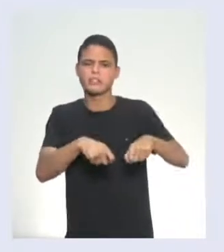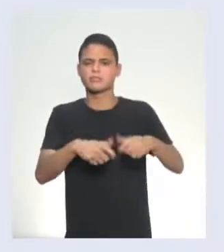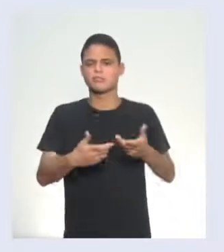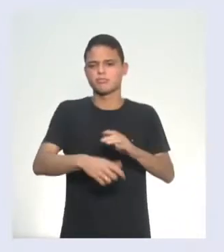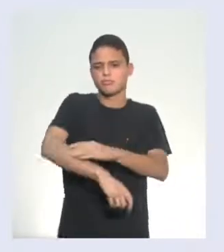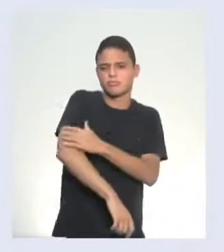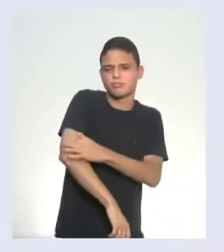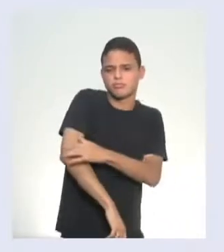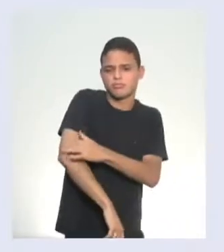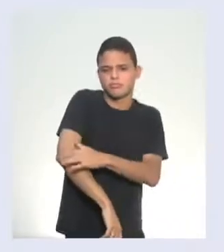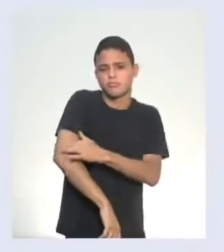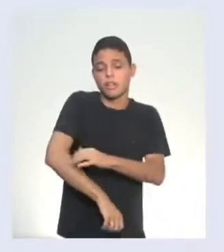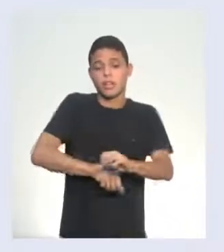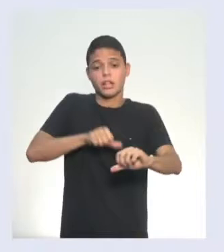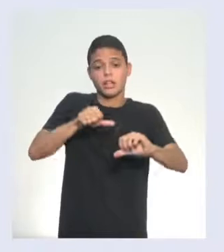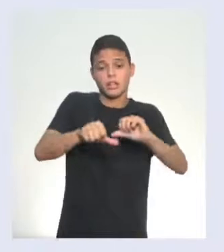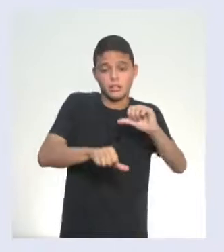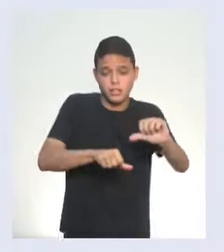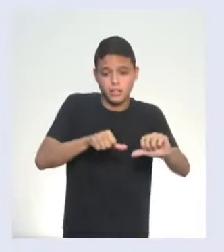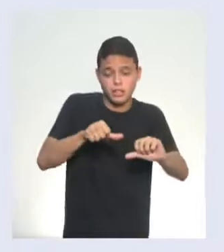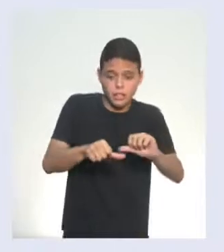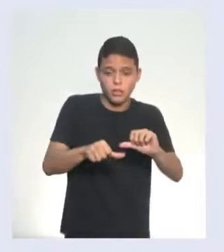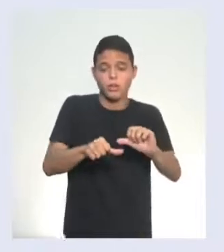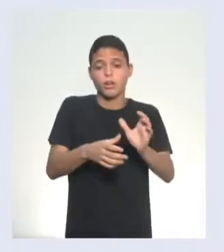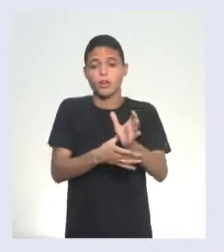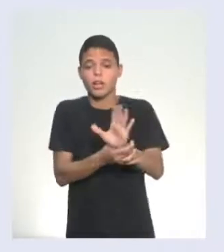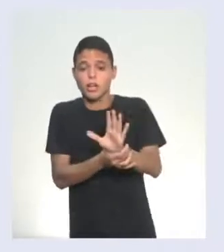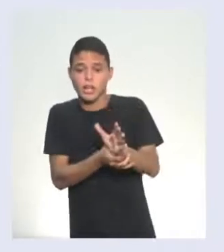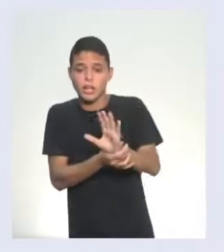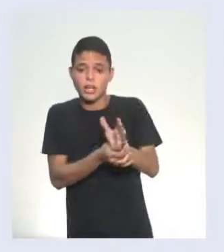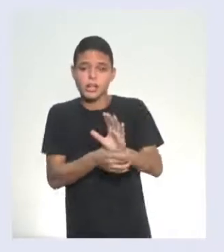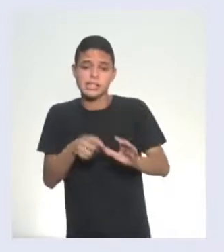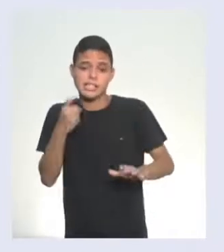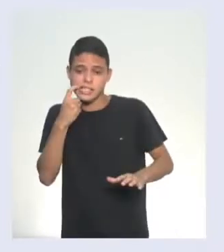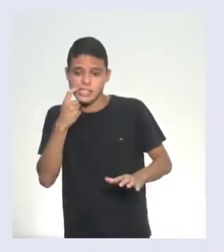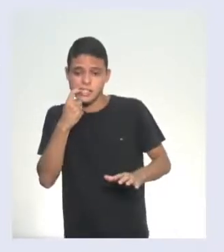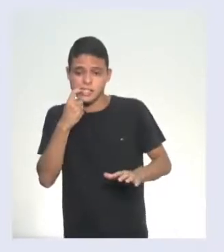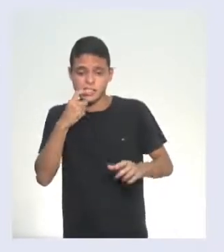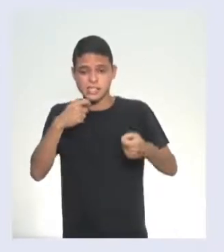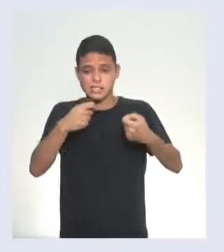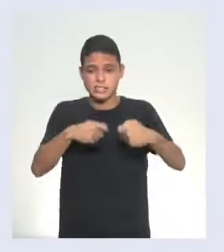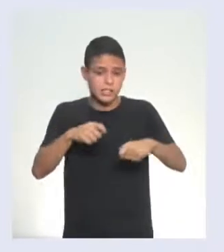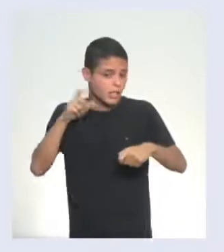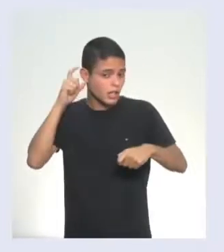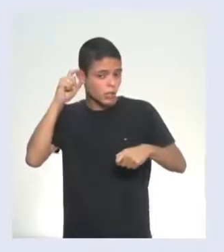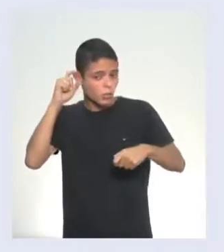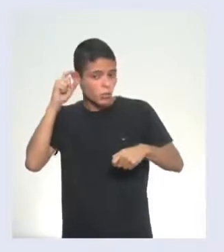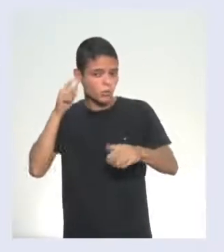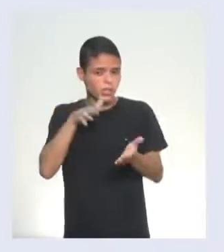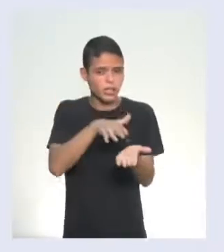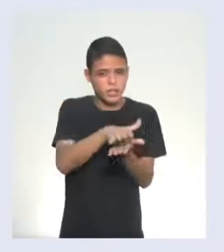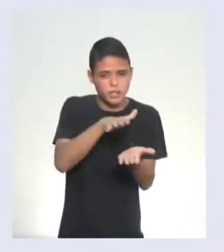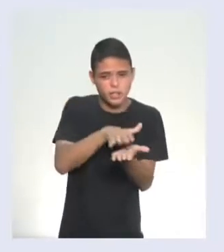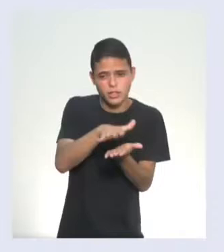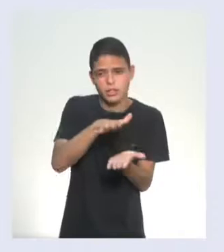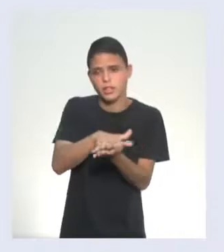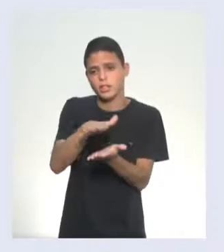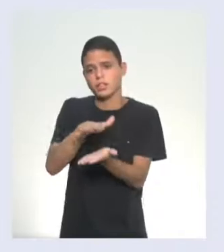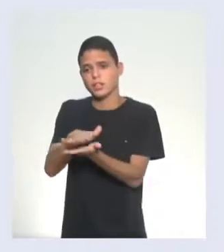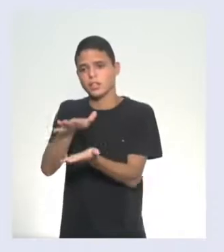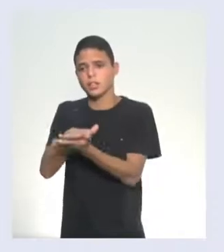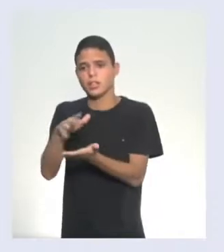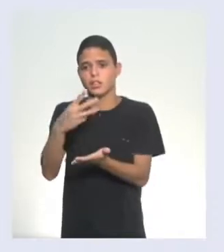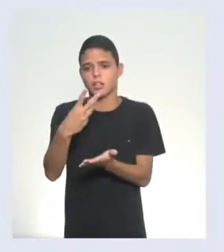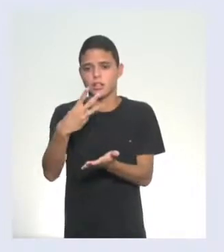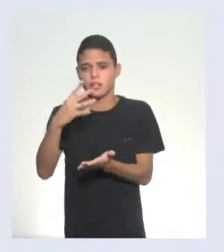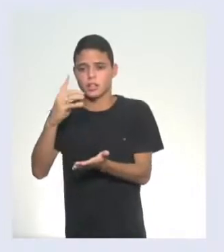serve para fazer a impressão de uma mão mecânica, por exemplo, imprimir uma orelha, um nariz. Então, na saúde é